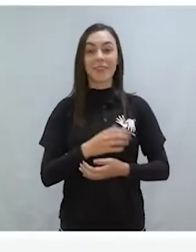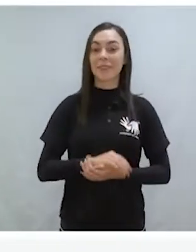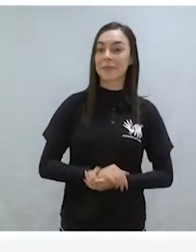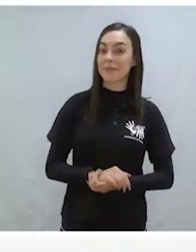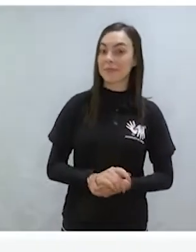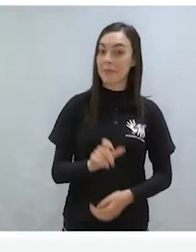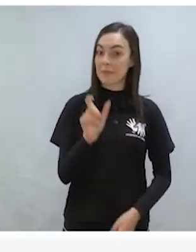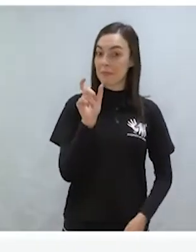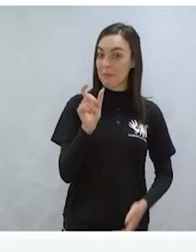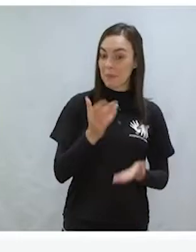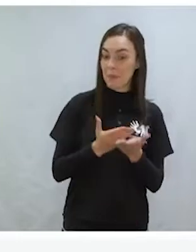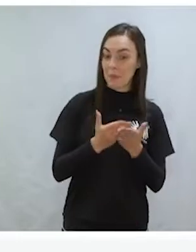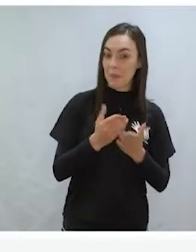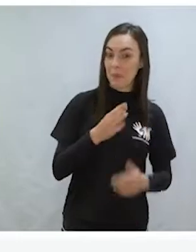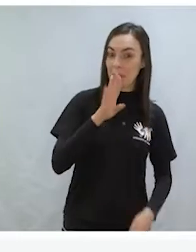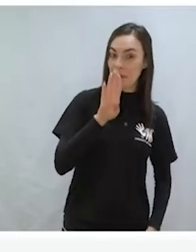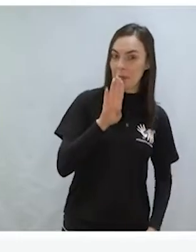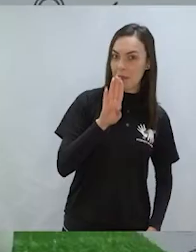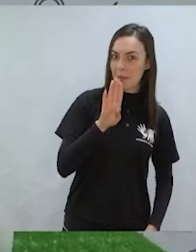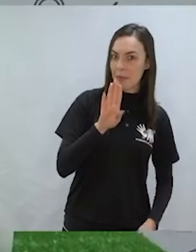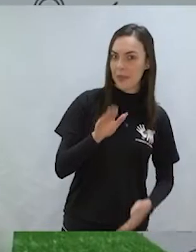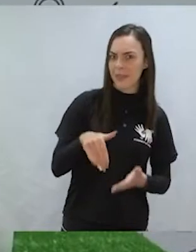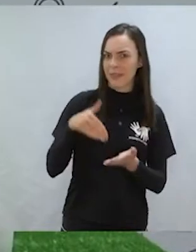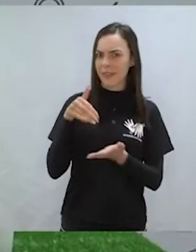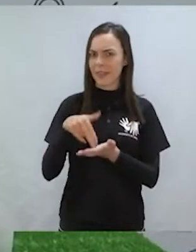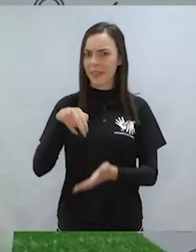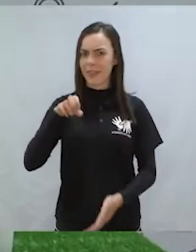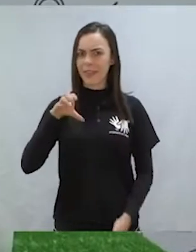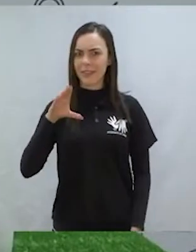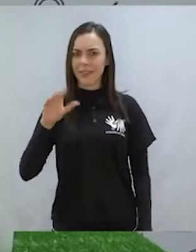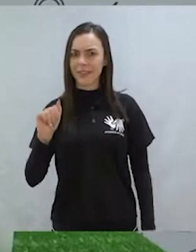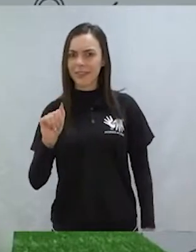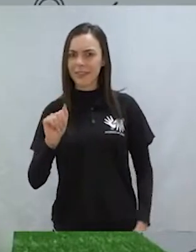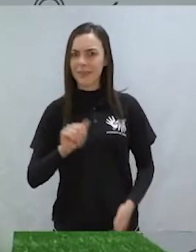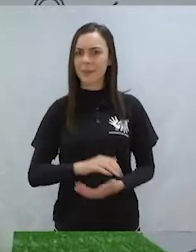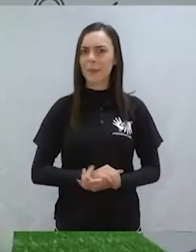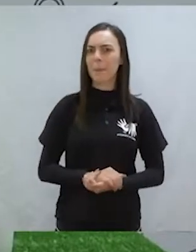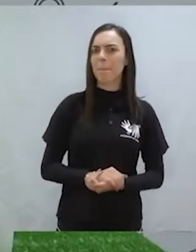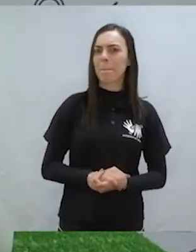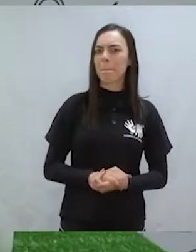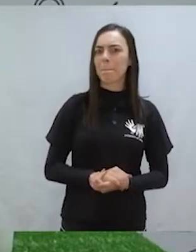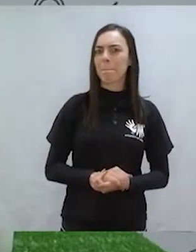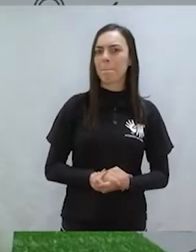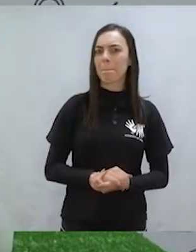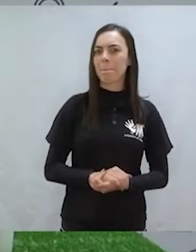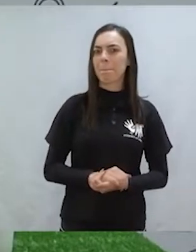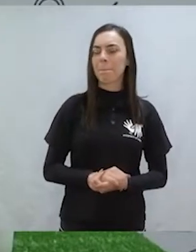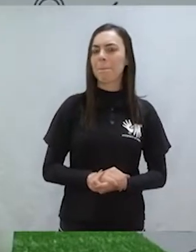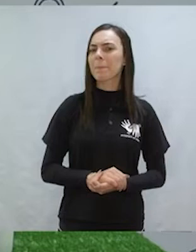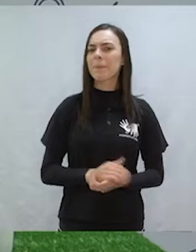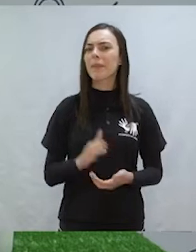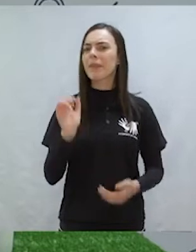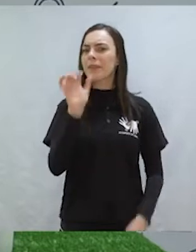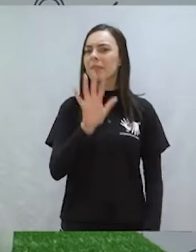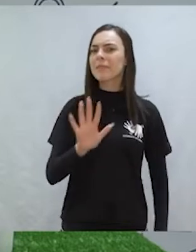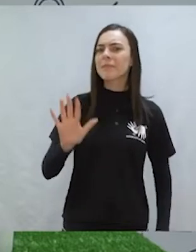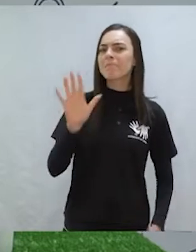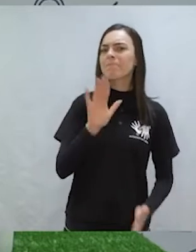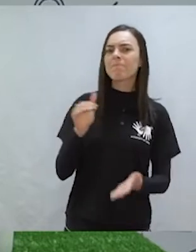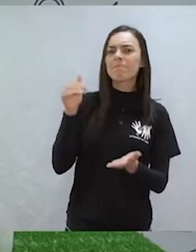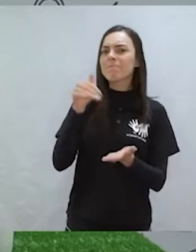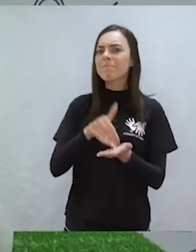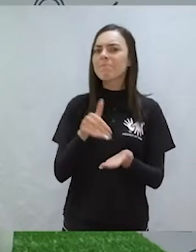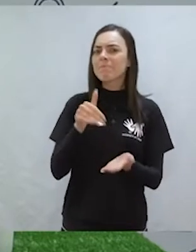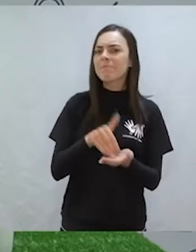A palavra começa com B e termina com neca. Ai, ai, ai. Quem vai falar a última imagem